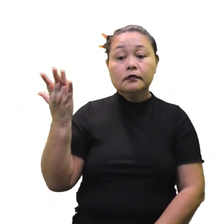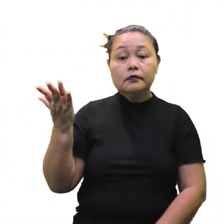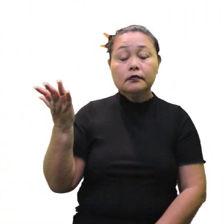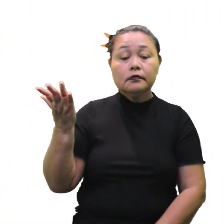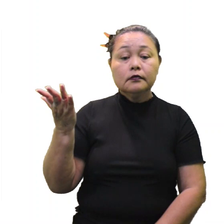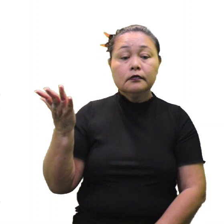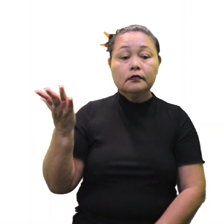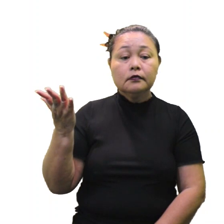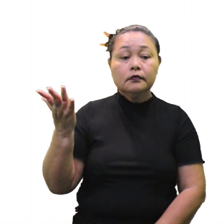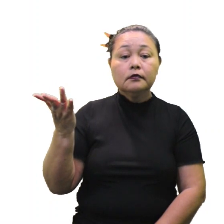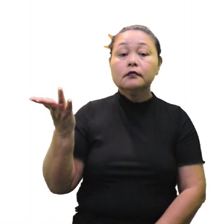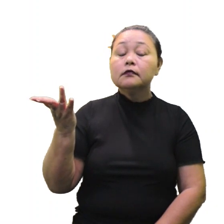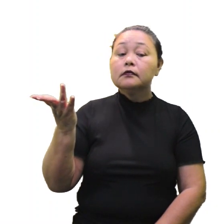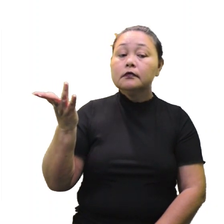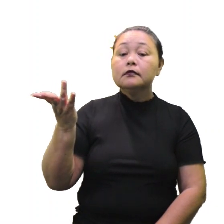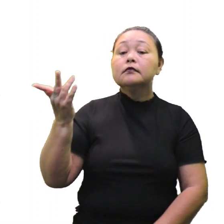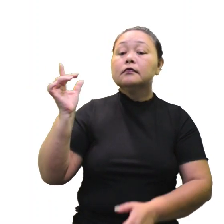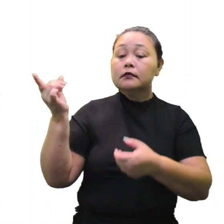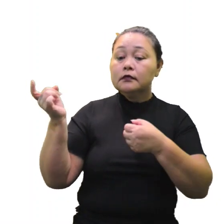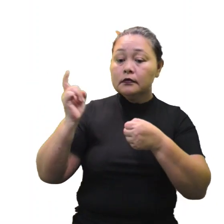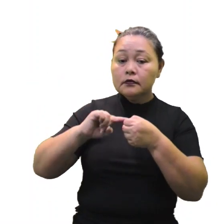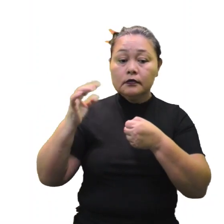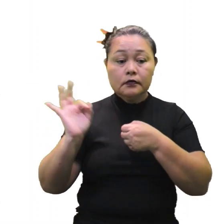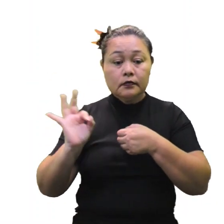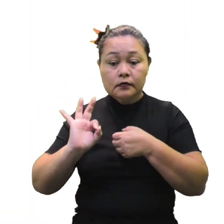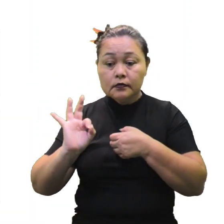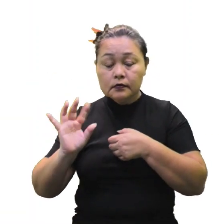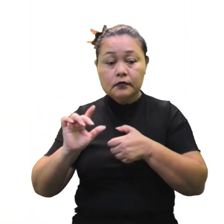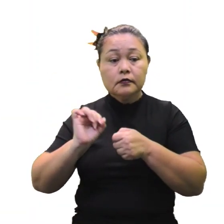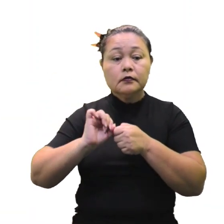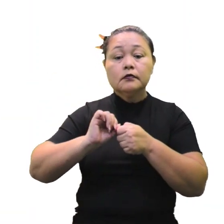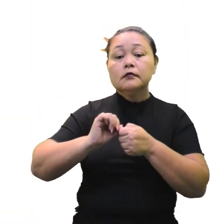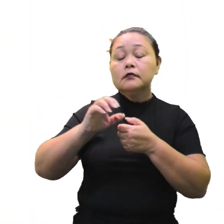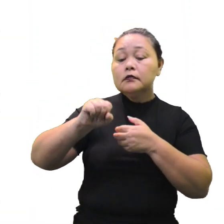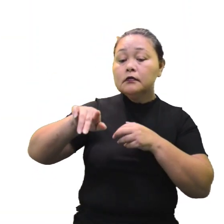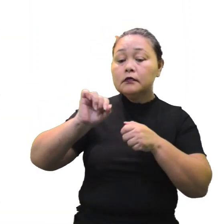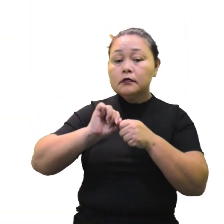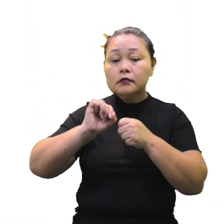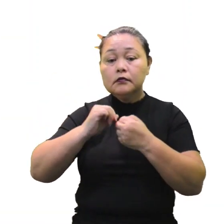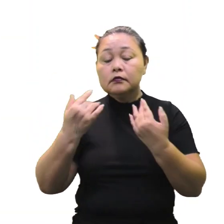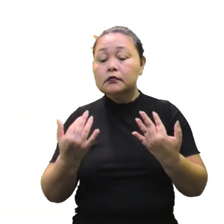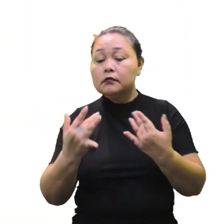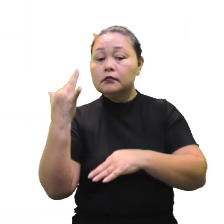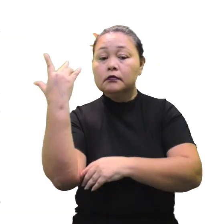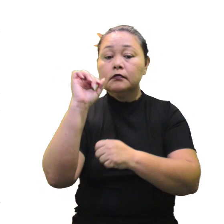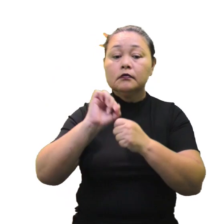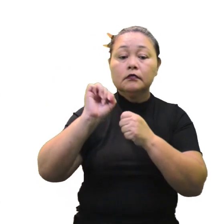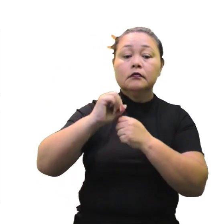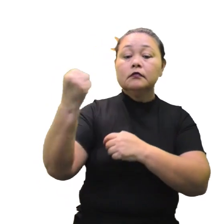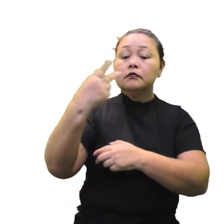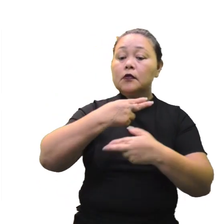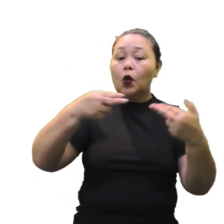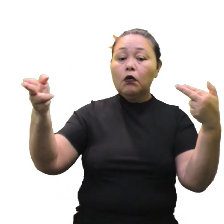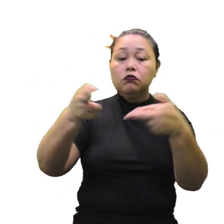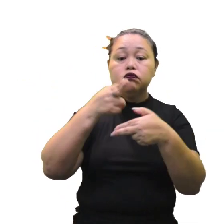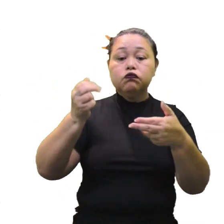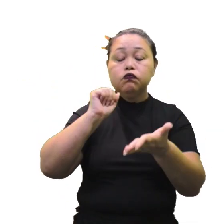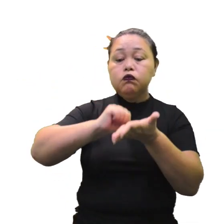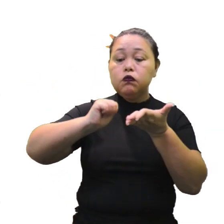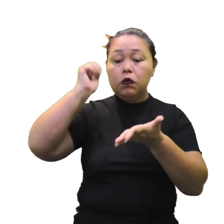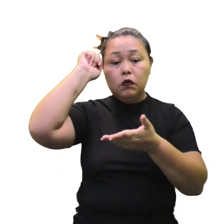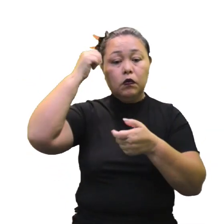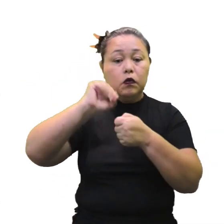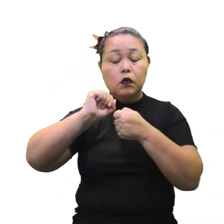Aí, ó, as renováveis e as não renováveis. Solo, água, vegetação, animais, solo, vento,